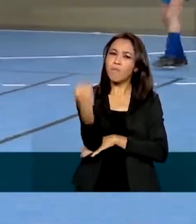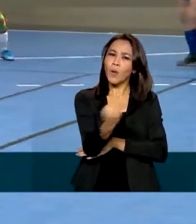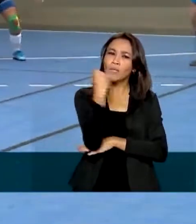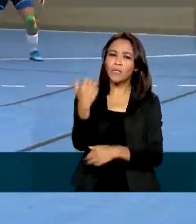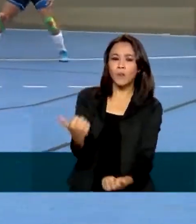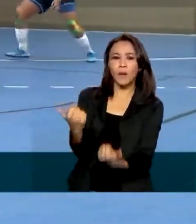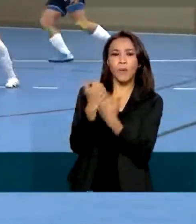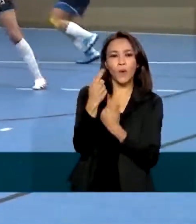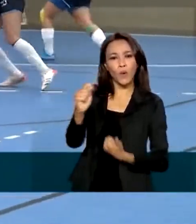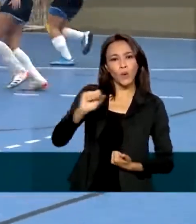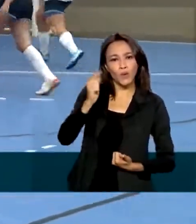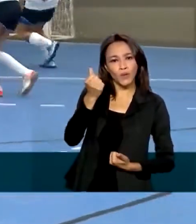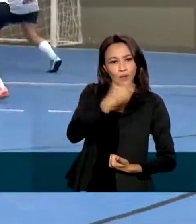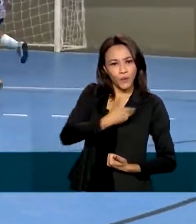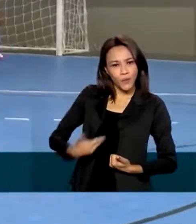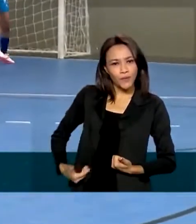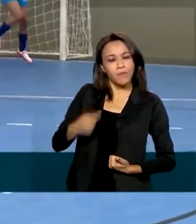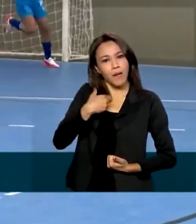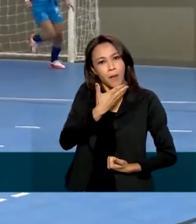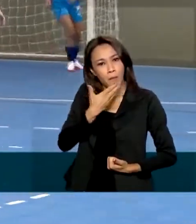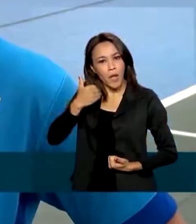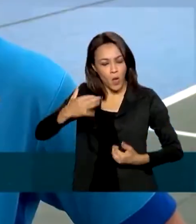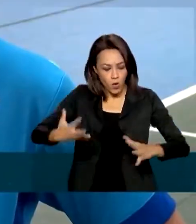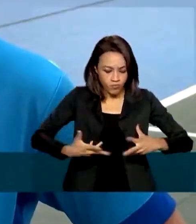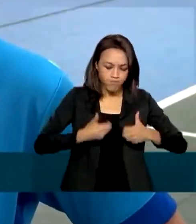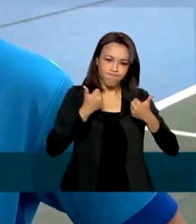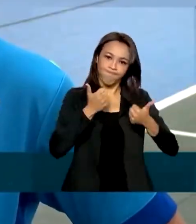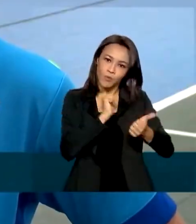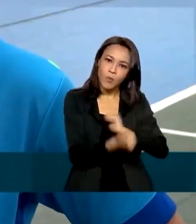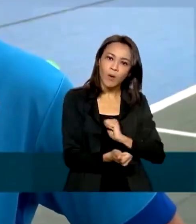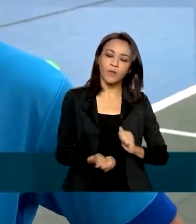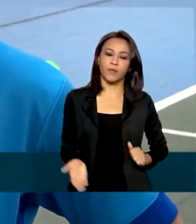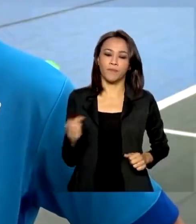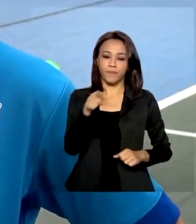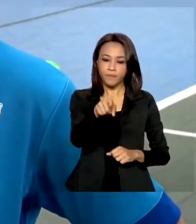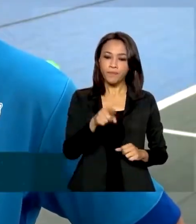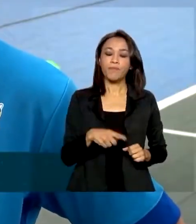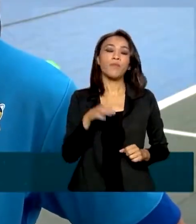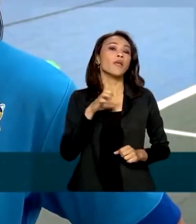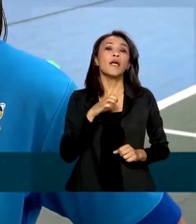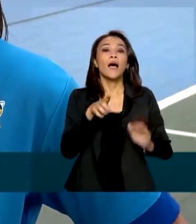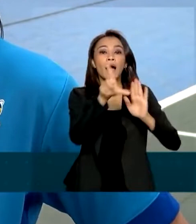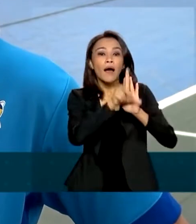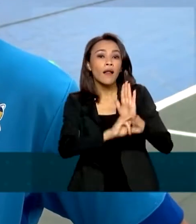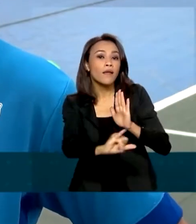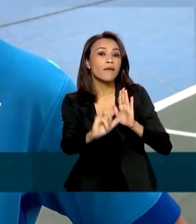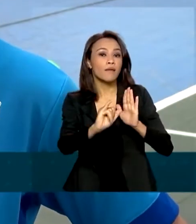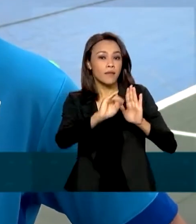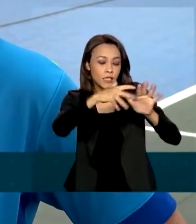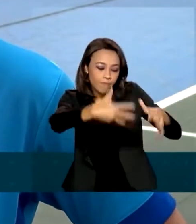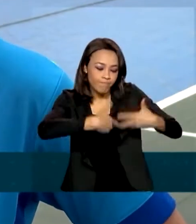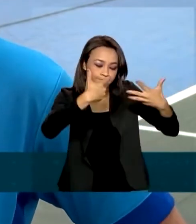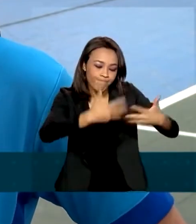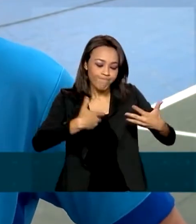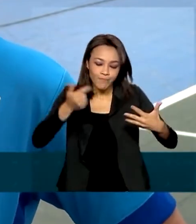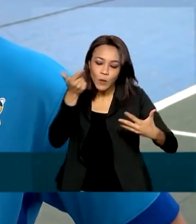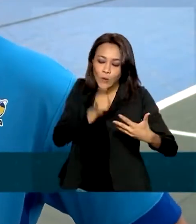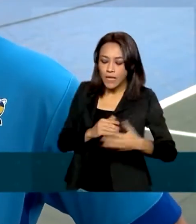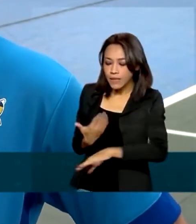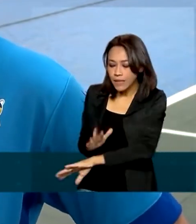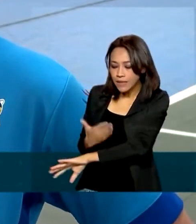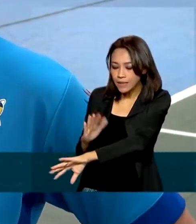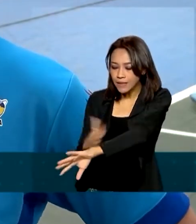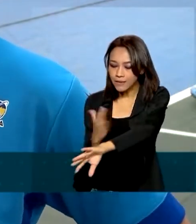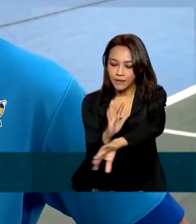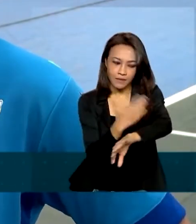auxílio para alcançar o alto rendimento como atleta. Através da lei de incentivo que a gente consegue condições para treinar, os